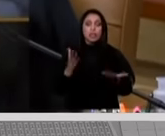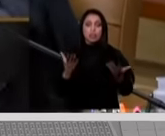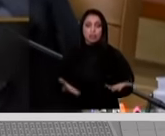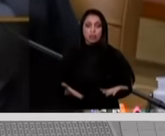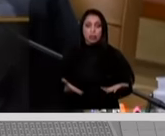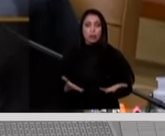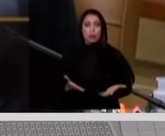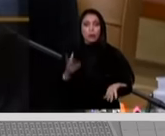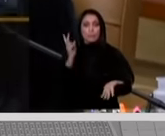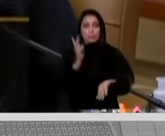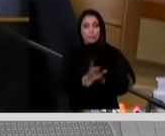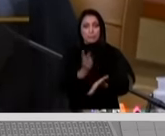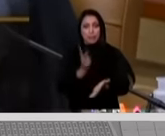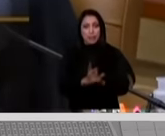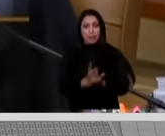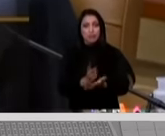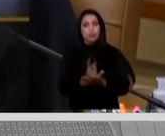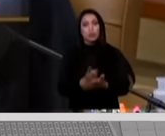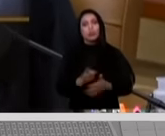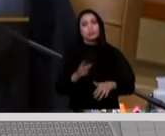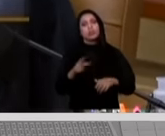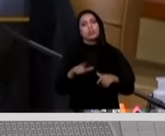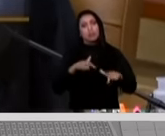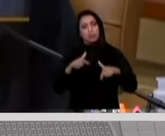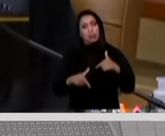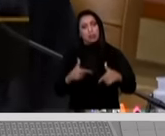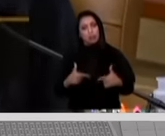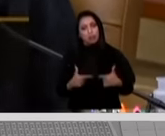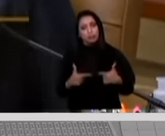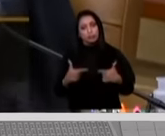Alexandre de Moraes. A gente continua acompanhando na programação da Jovem Pan tudo sobre esse julgamento, e daqui a pouco